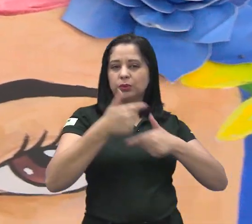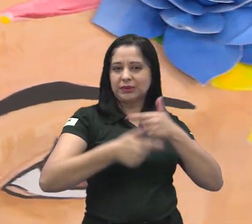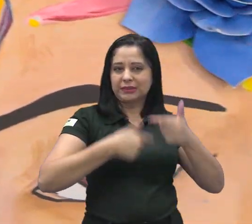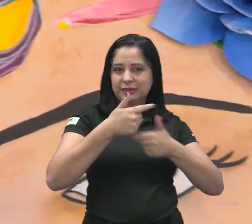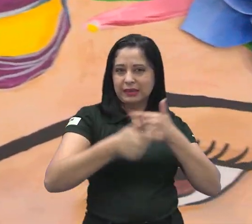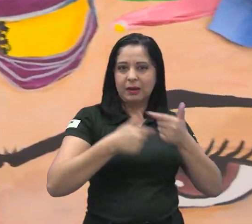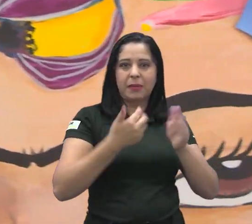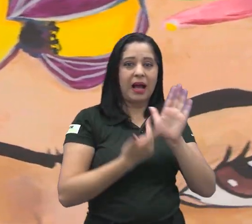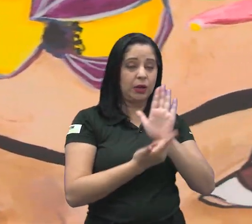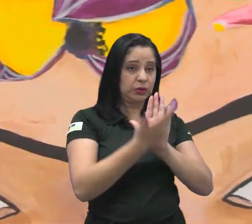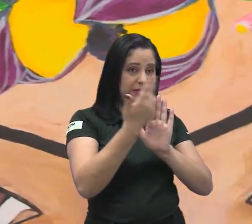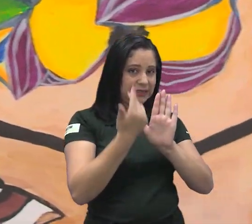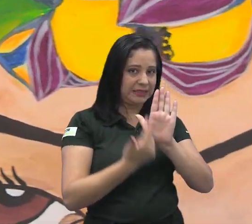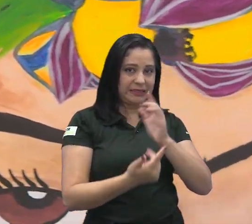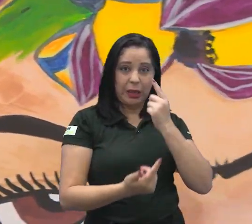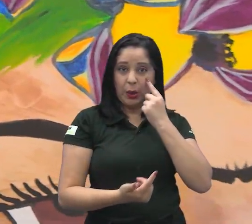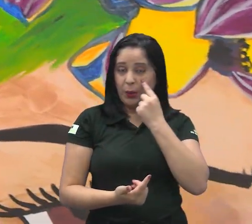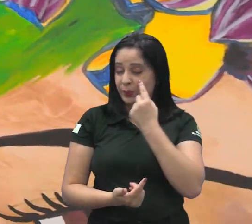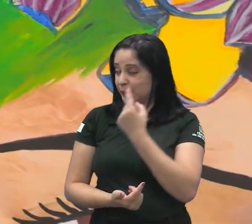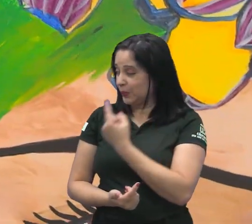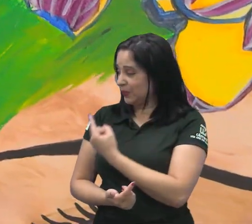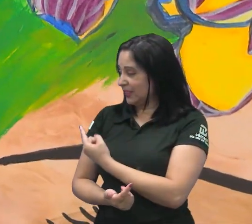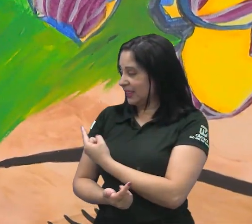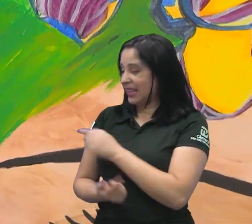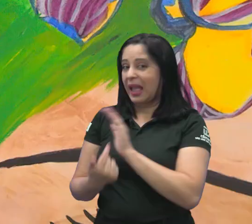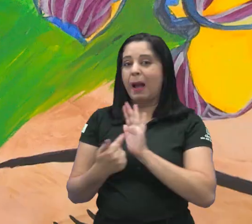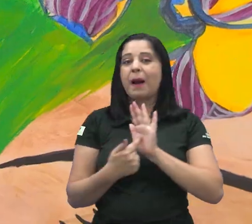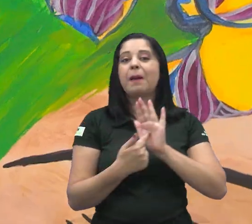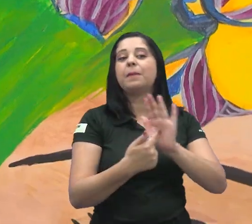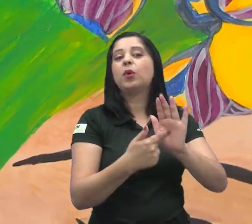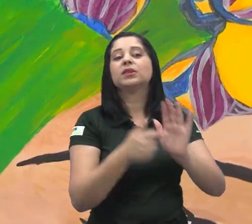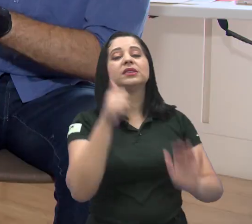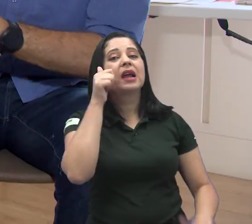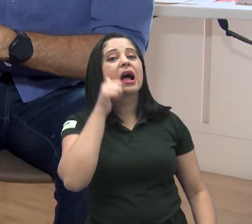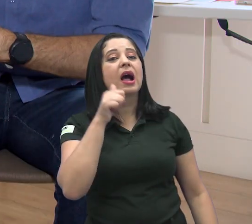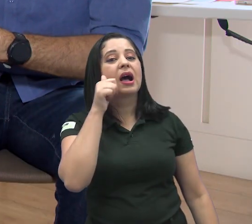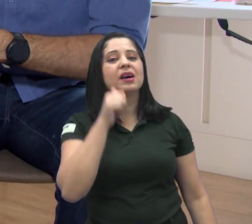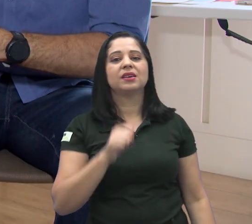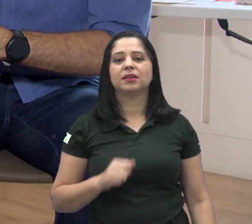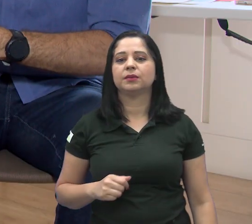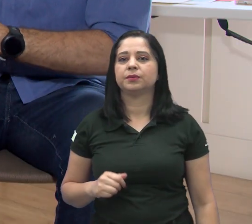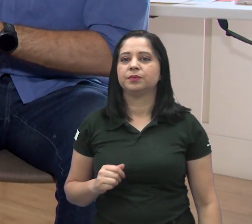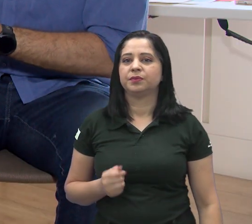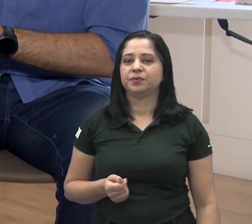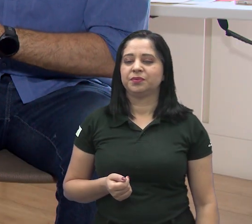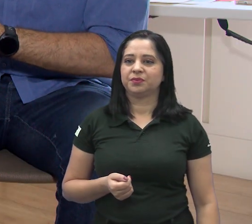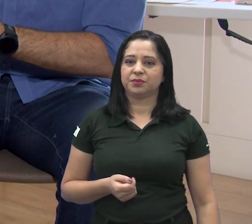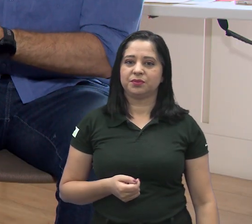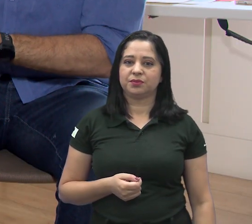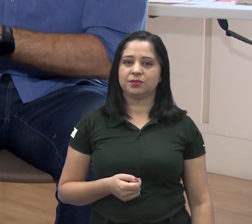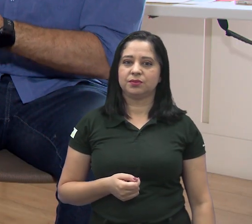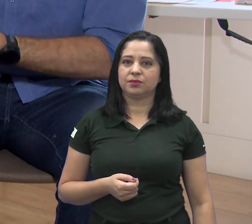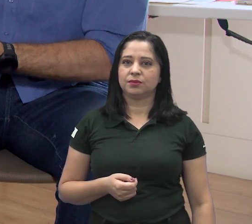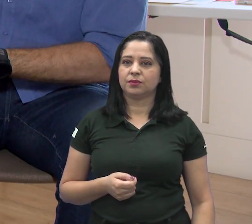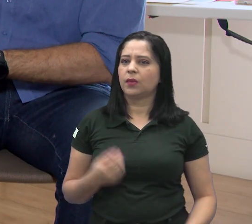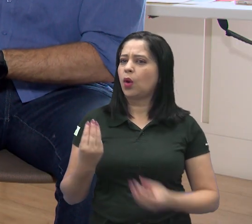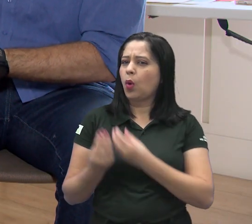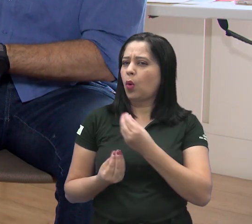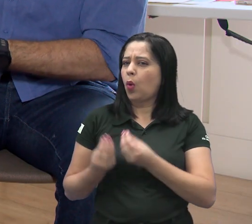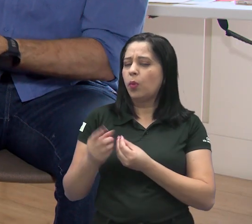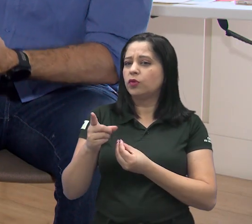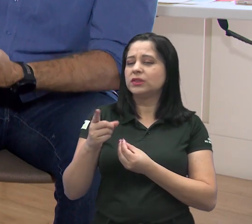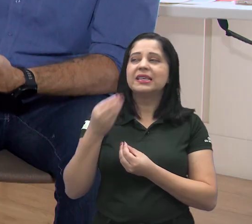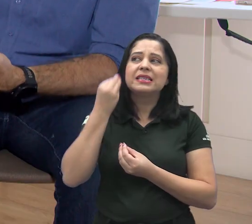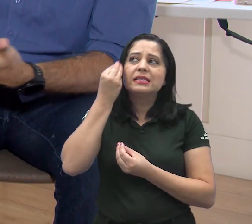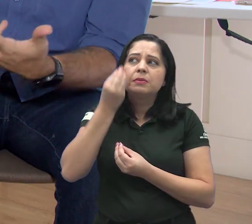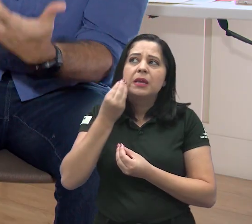né, os desenhos, para transpor em papel. Como é que é essa questão de você experimentar